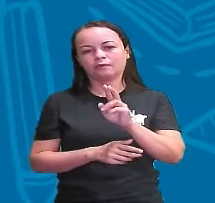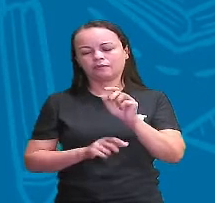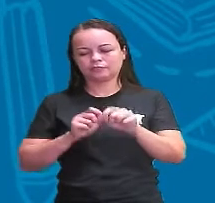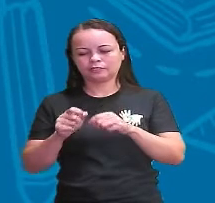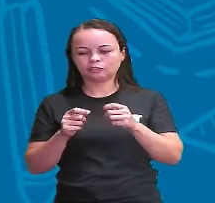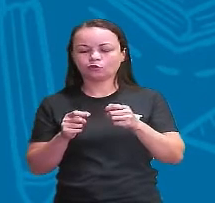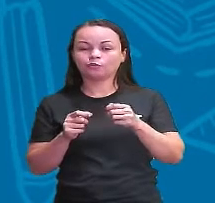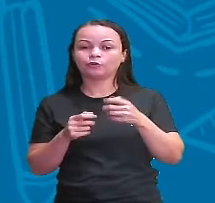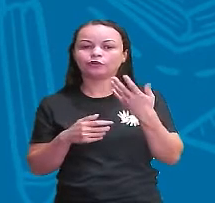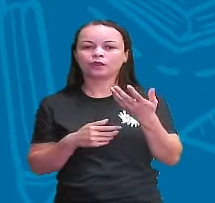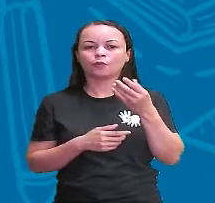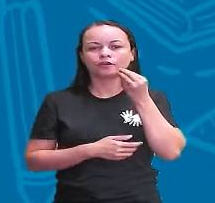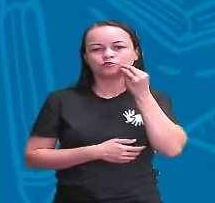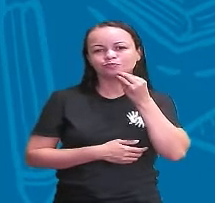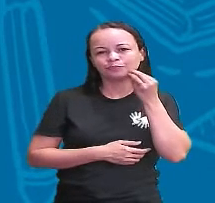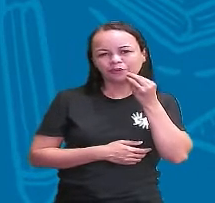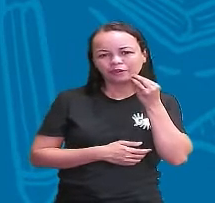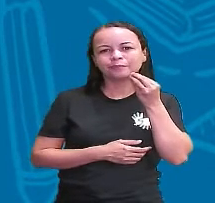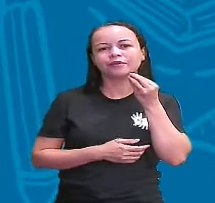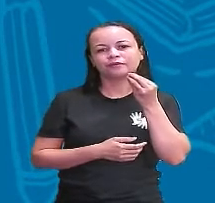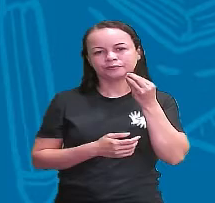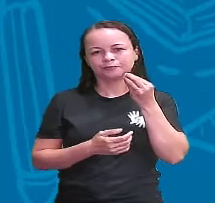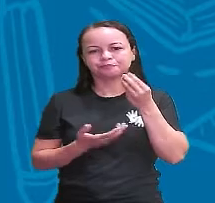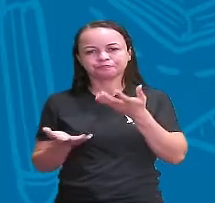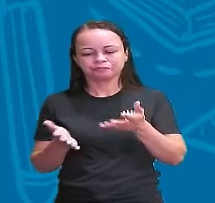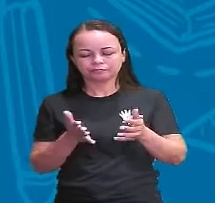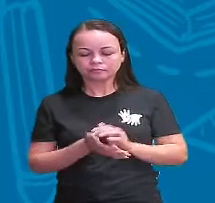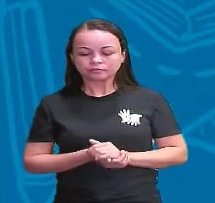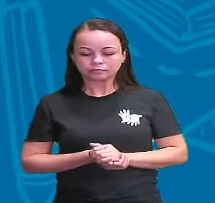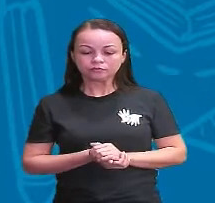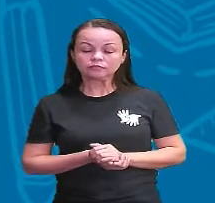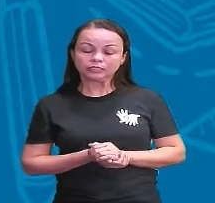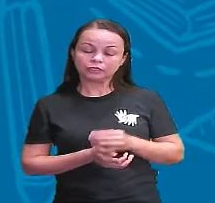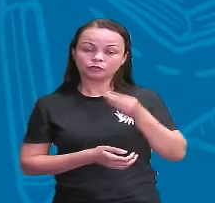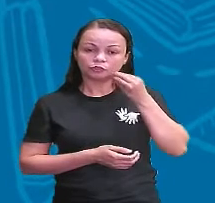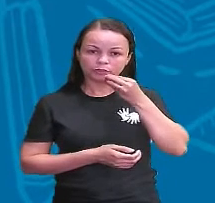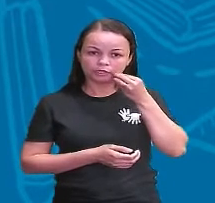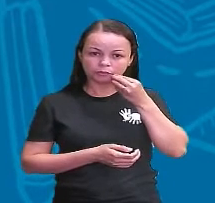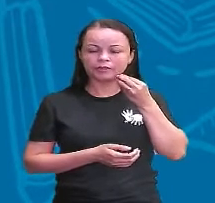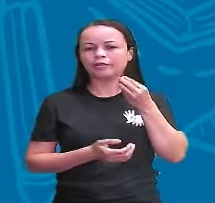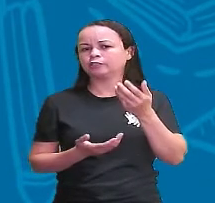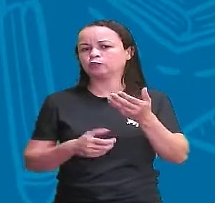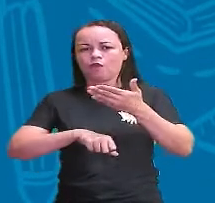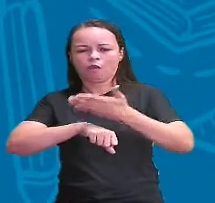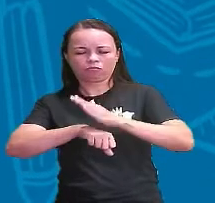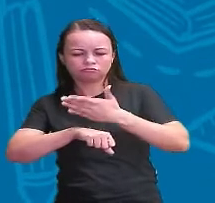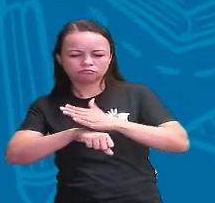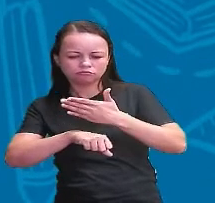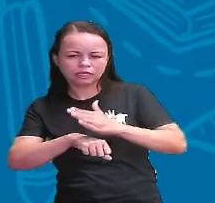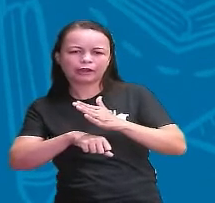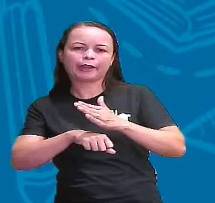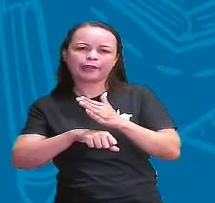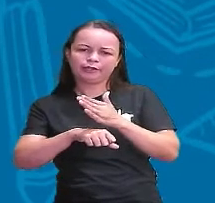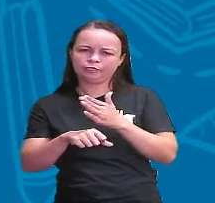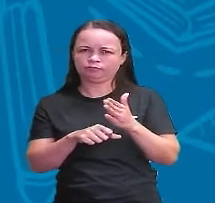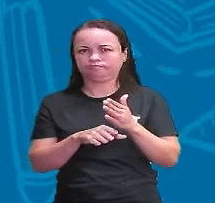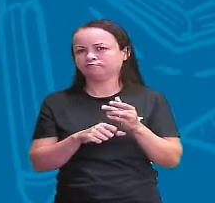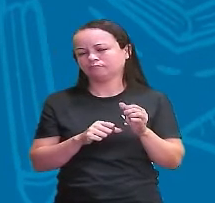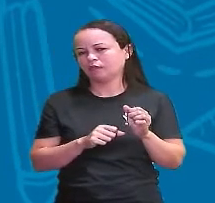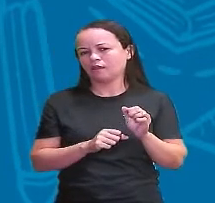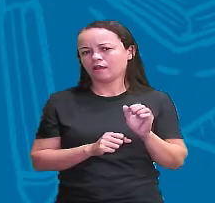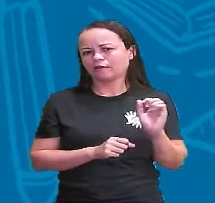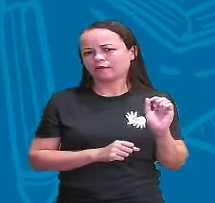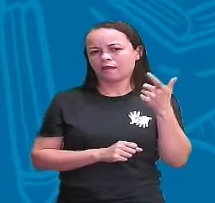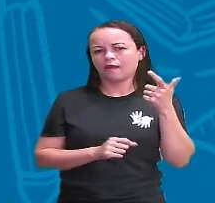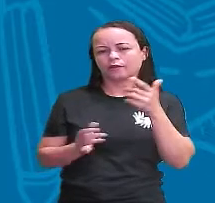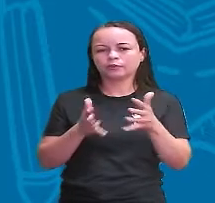de experimento. Então, um experimento, ele vai ser um ensaio, certo? Claro, obviamente que numa proporção